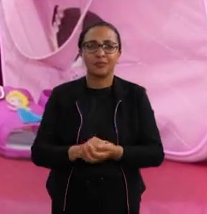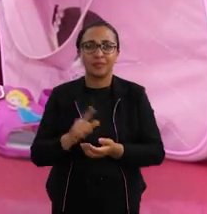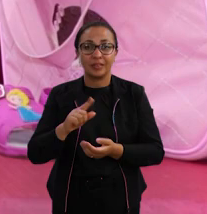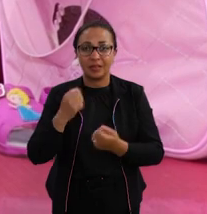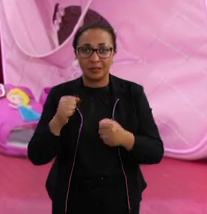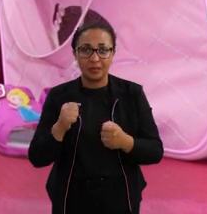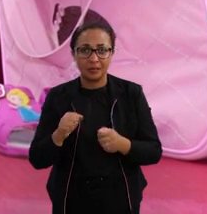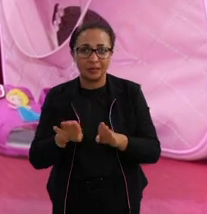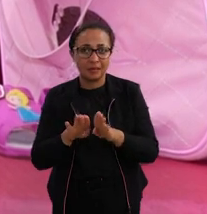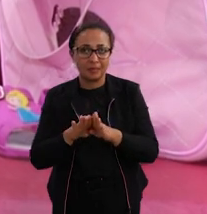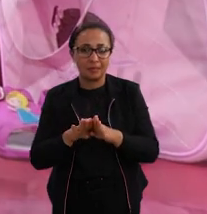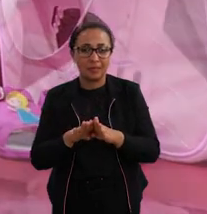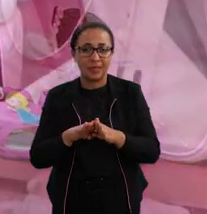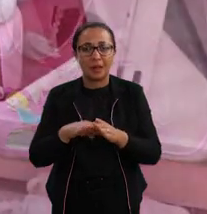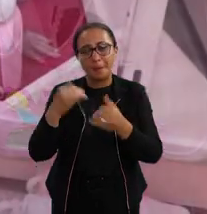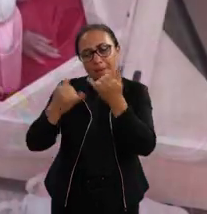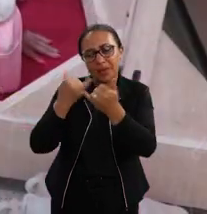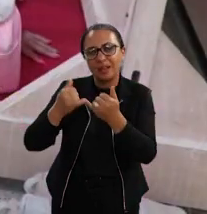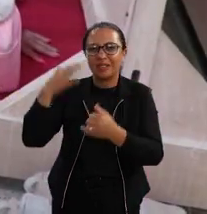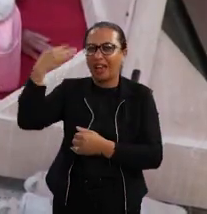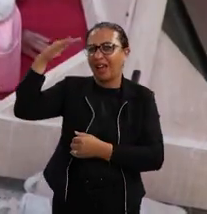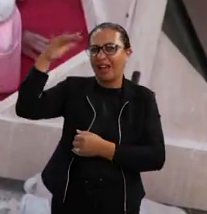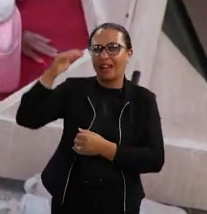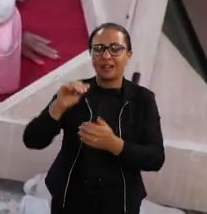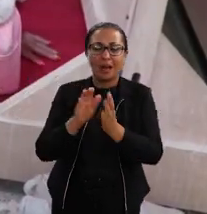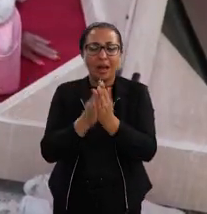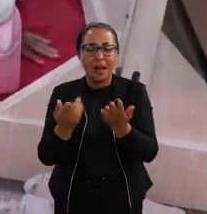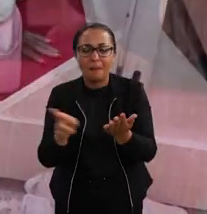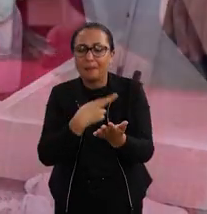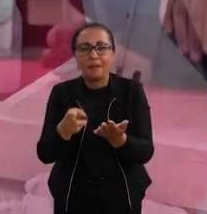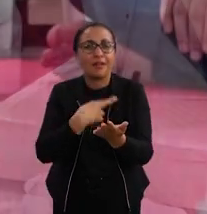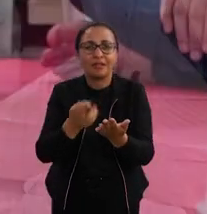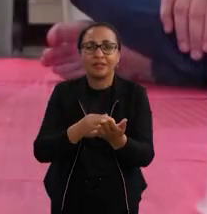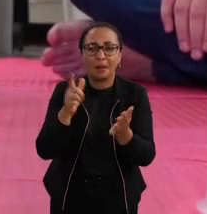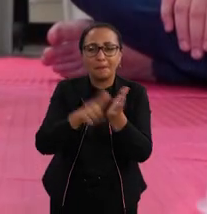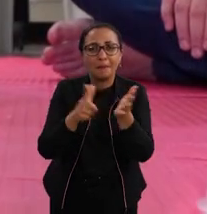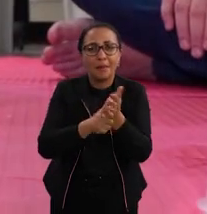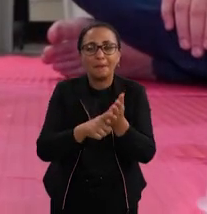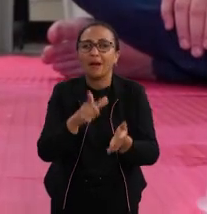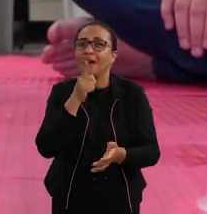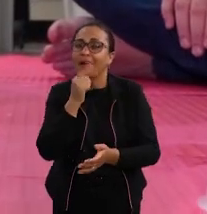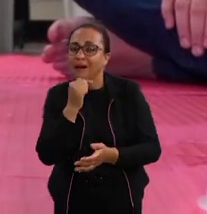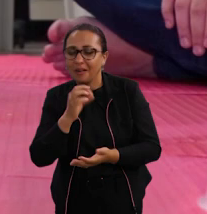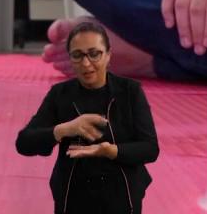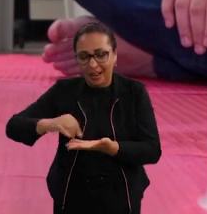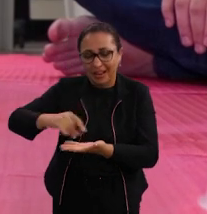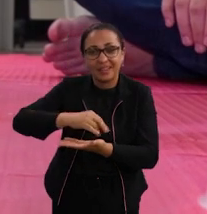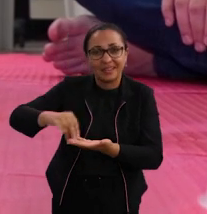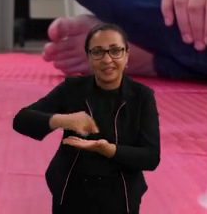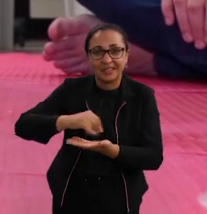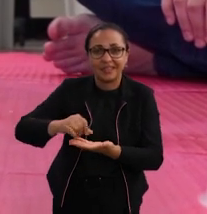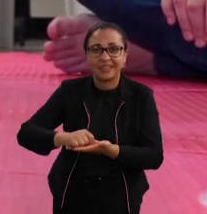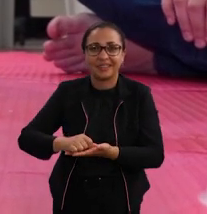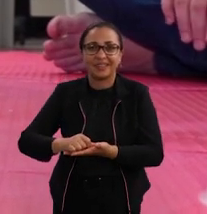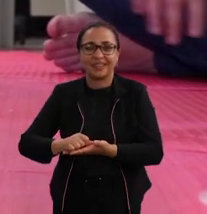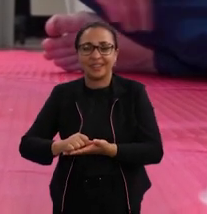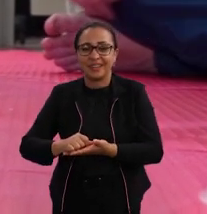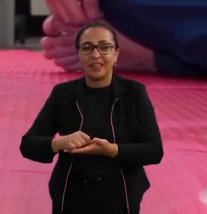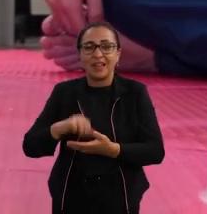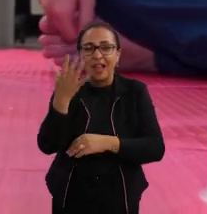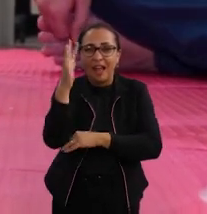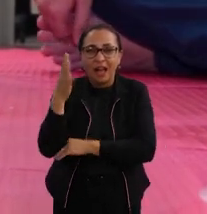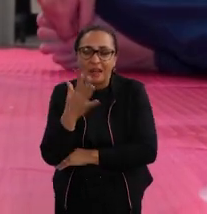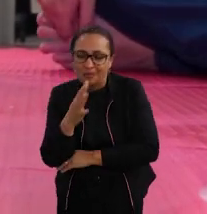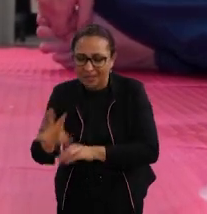precisa comprar brinquedo caro. É revista, é papel, é água, é areia, né?